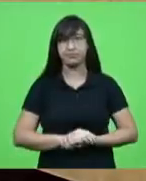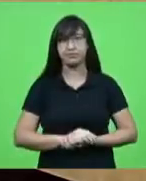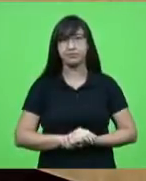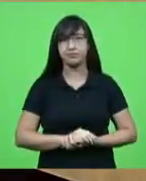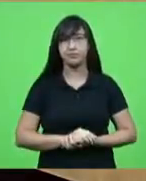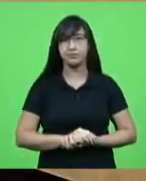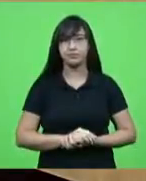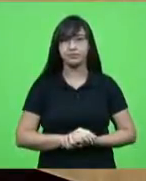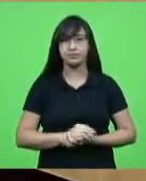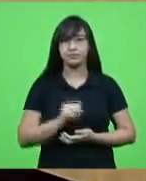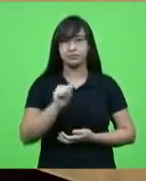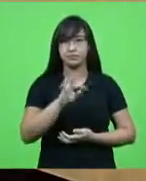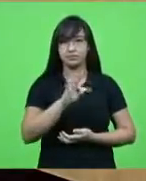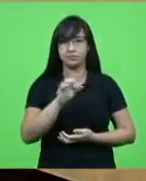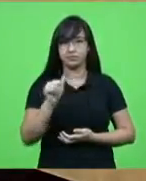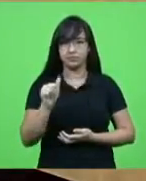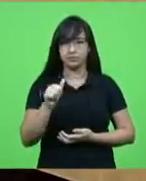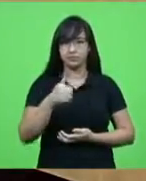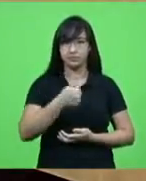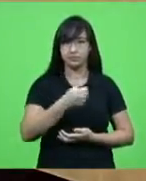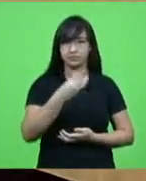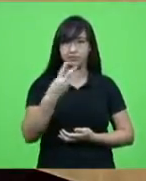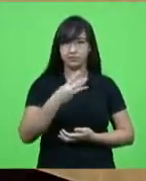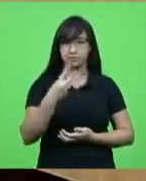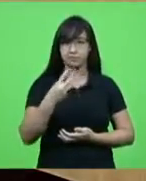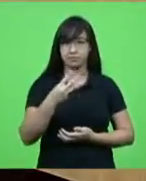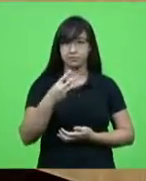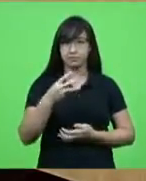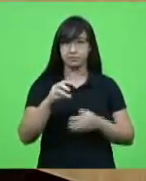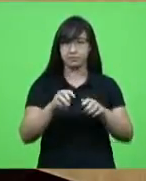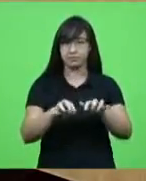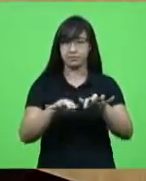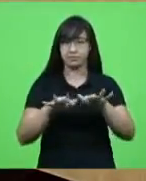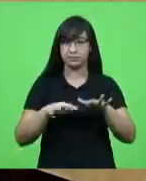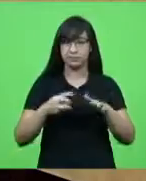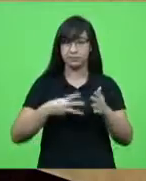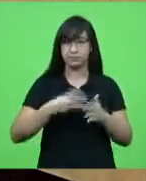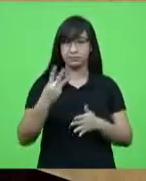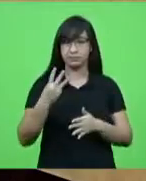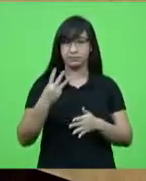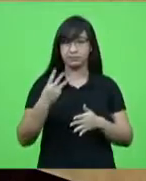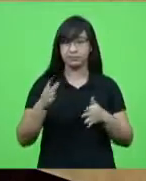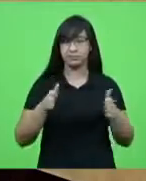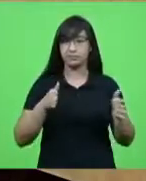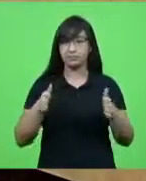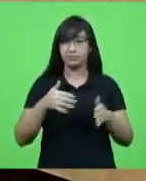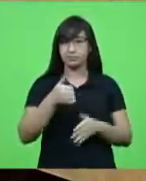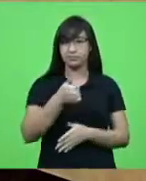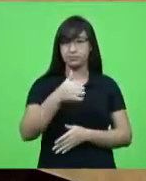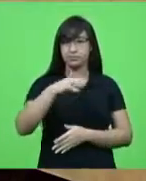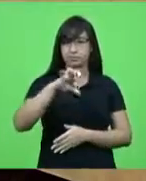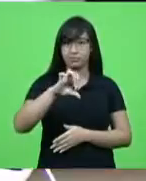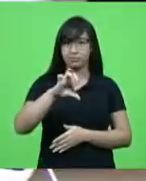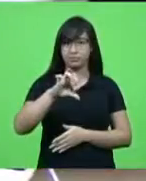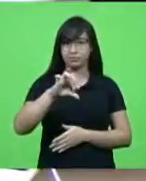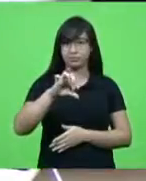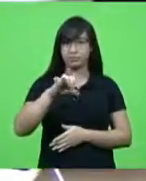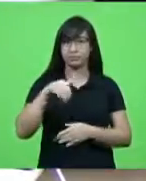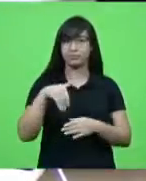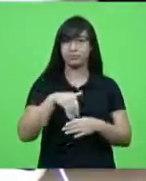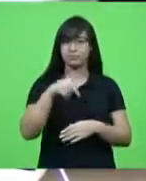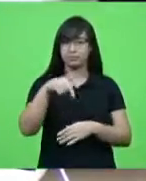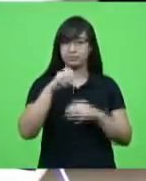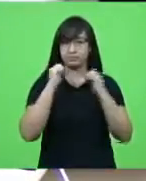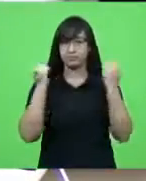Ata da 13ª Sessão Ordinária da 3ª Sessão Legislativa da 19ª Legislatura da Assembleia